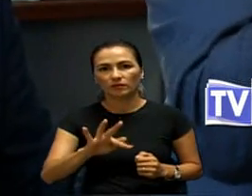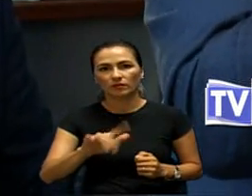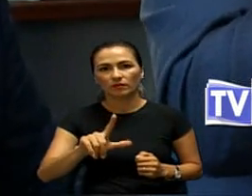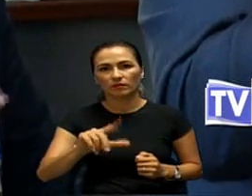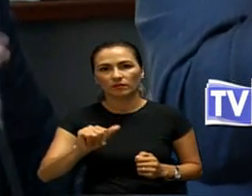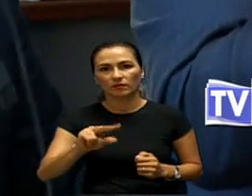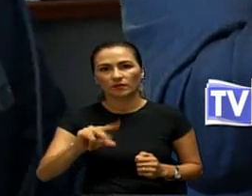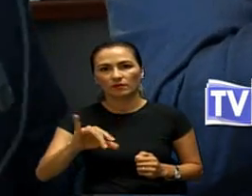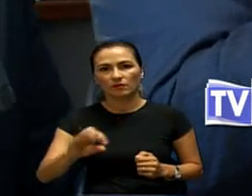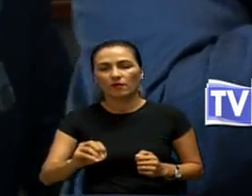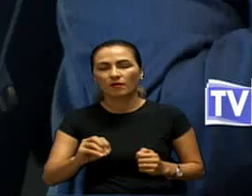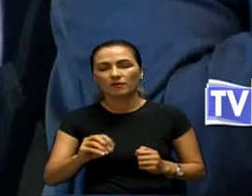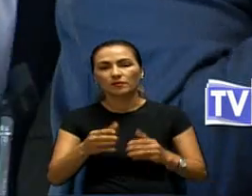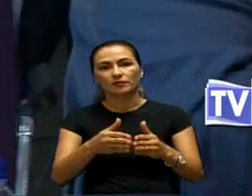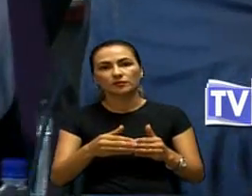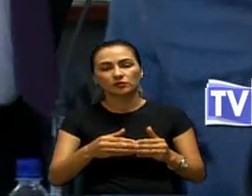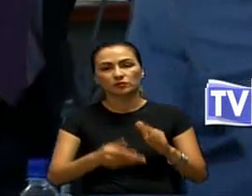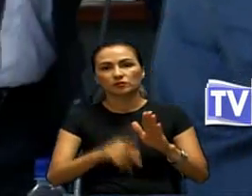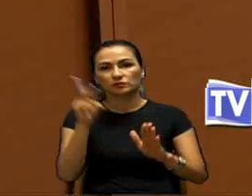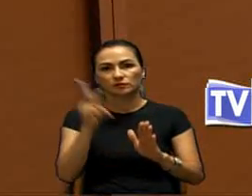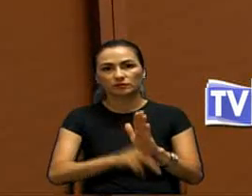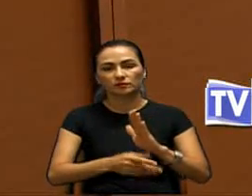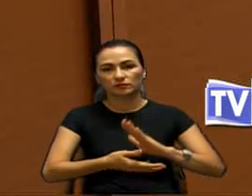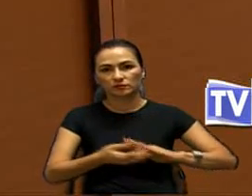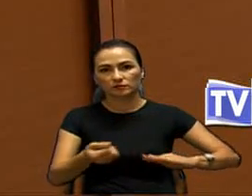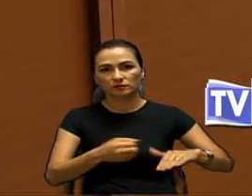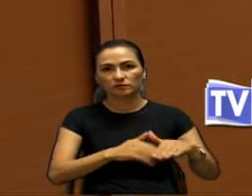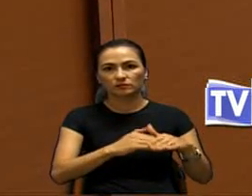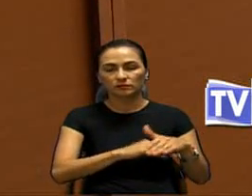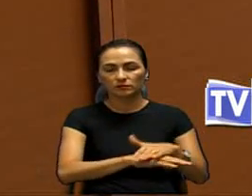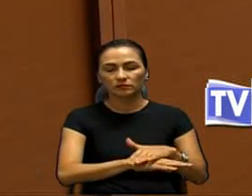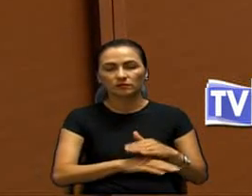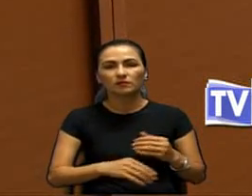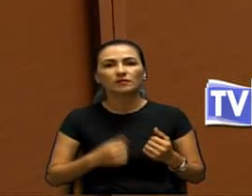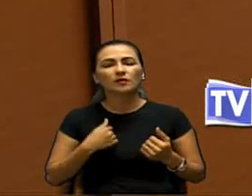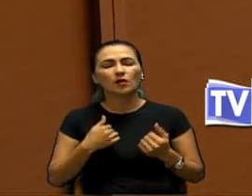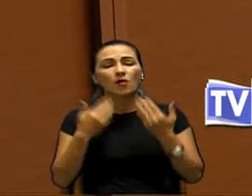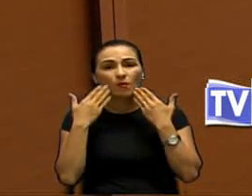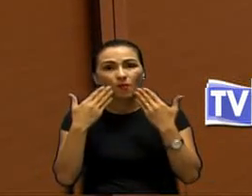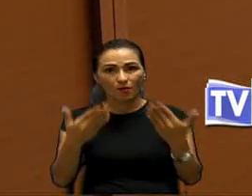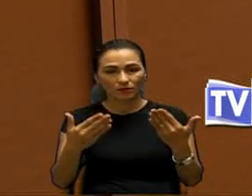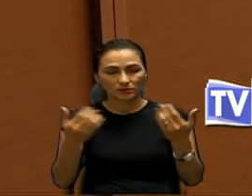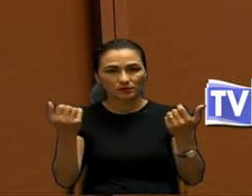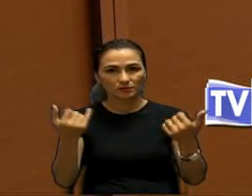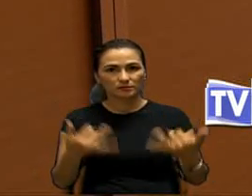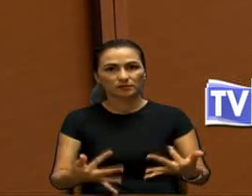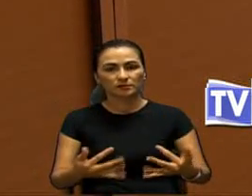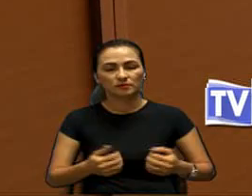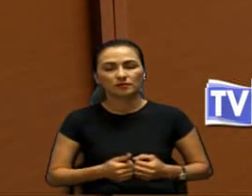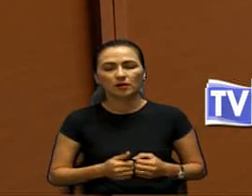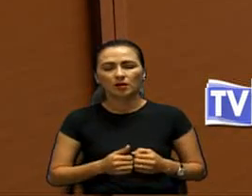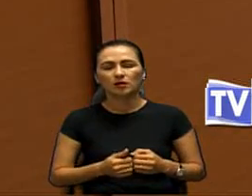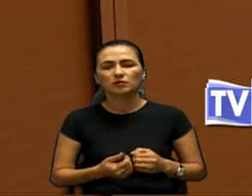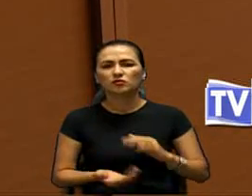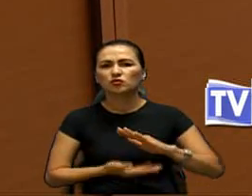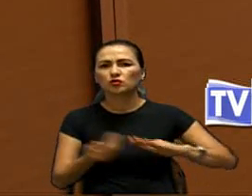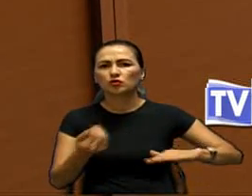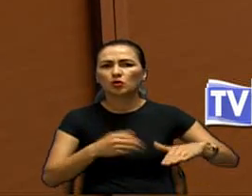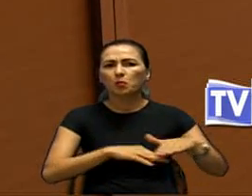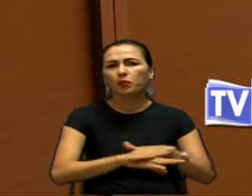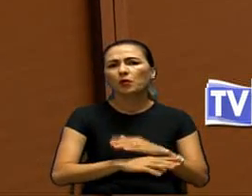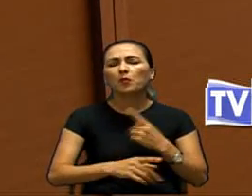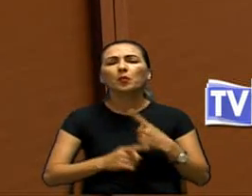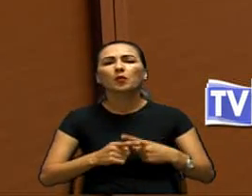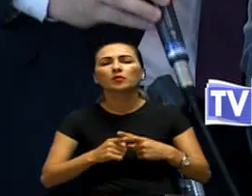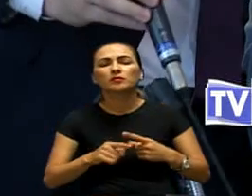precisa nem discutir. Voto arquivamento. Eu só vou, mas mesmo assim eu vou querer expor por que foi arquivado. O senhor, inclusive, me ajudou